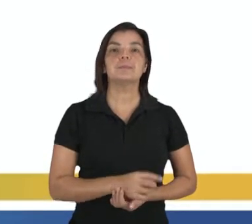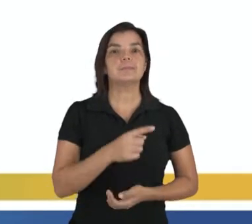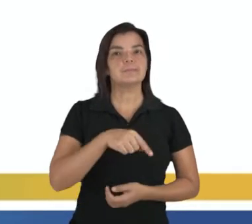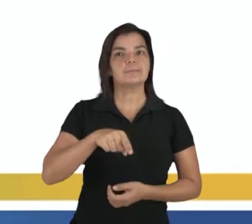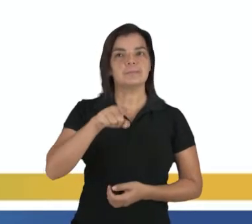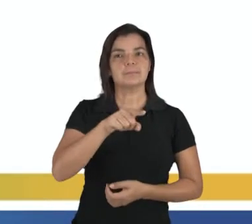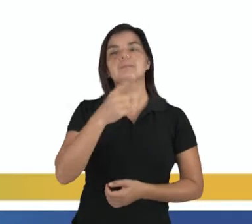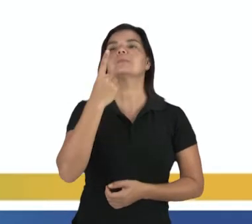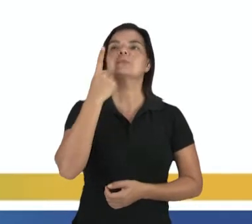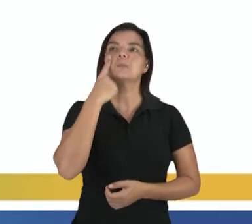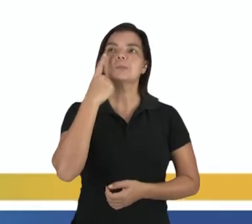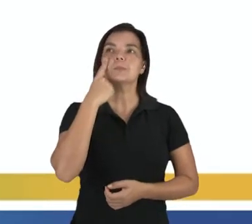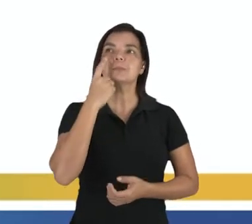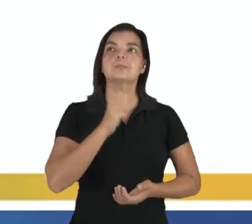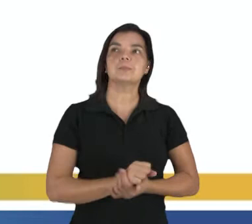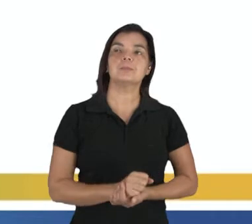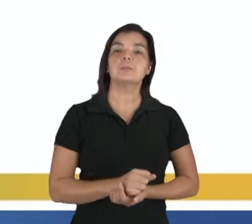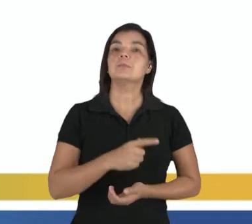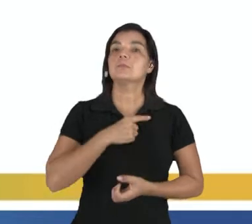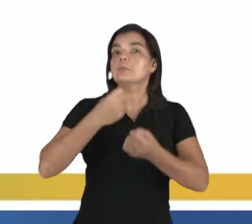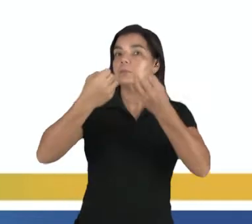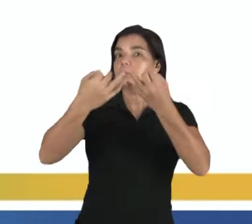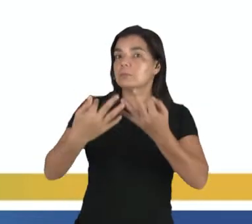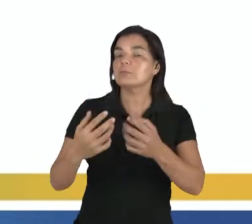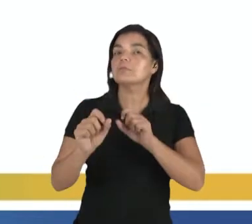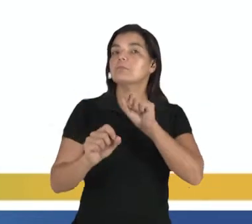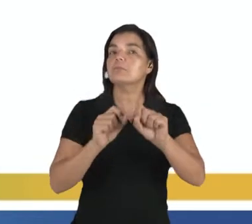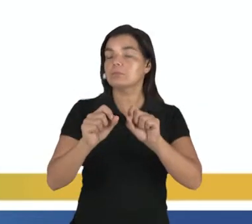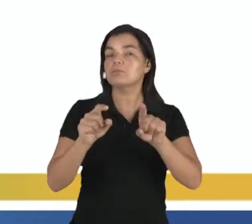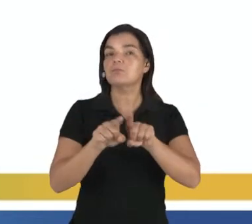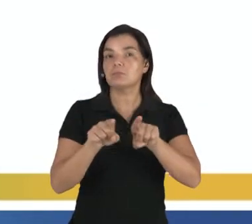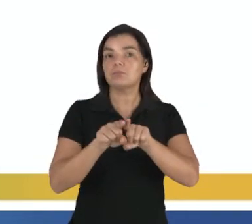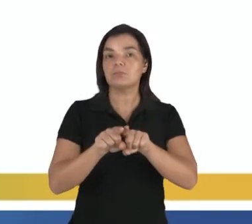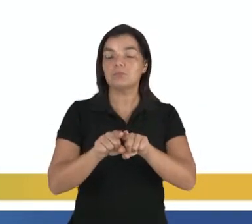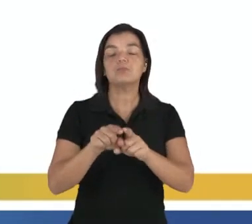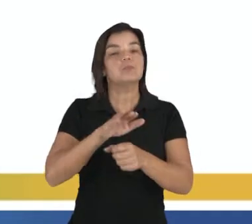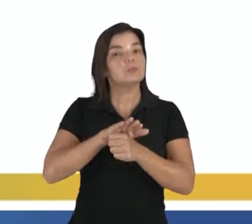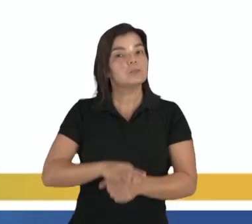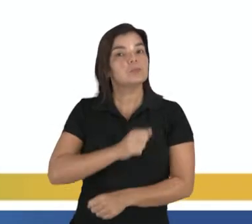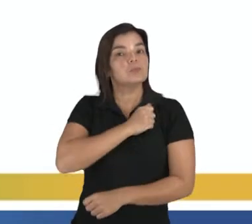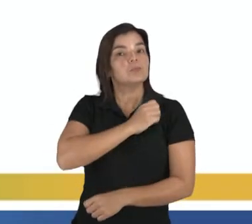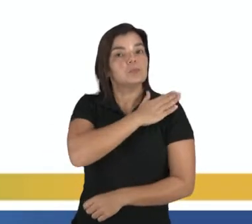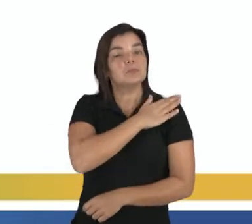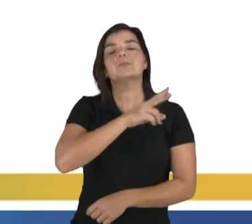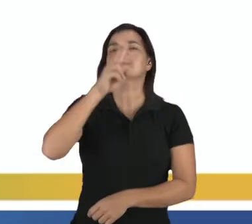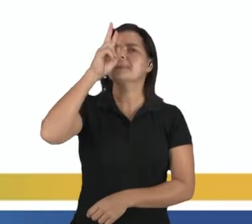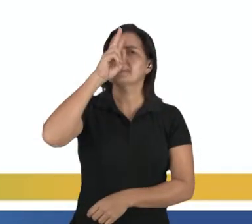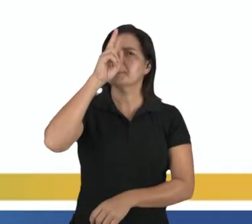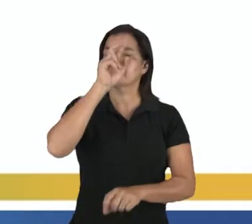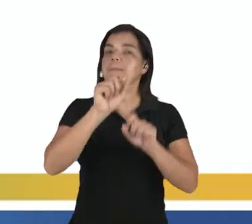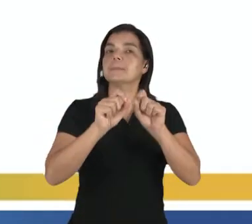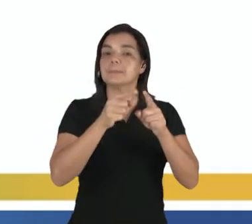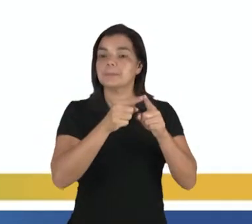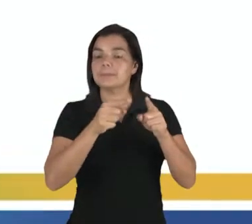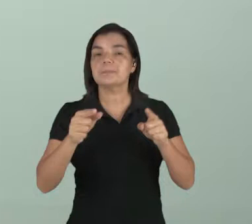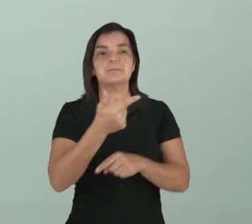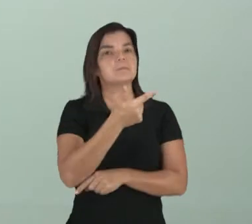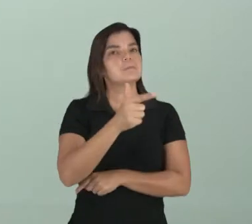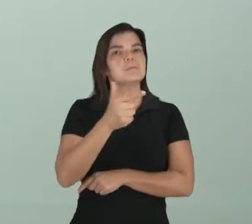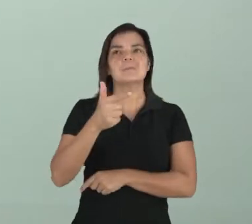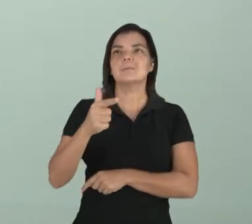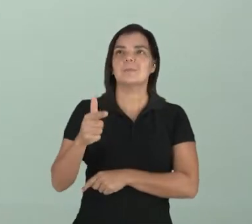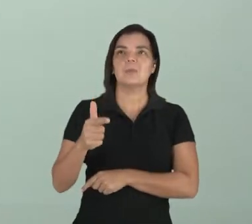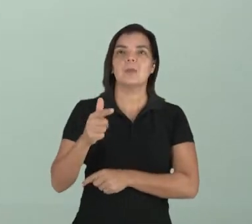Se vocês observarem bem, ele faz muita essa alusão à ditadura militar, porque lembrando que naquele período não